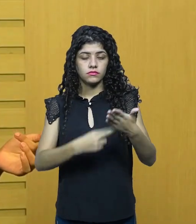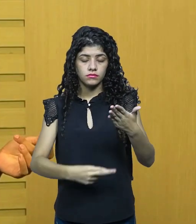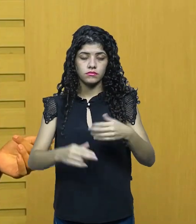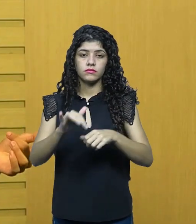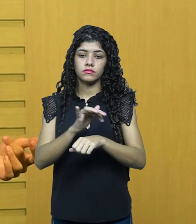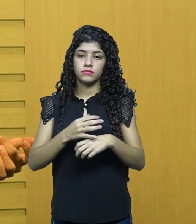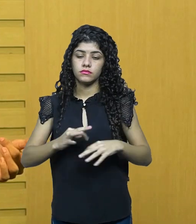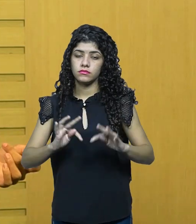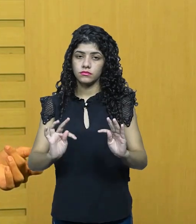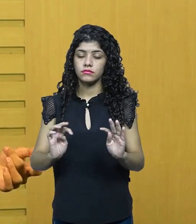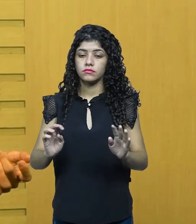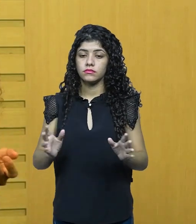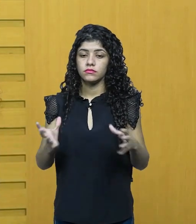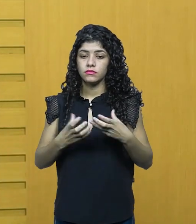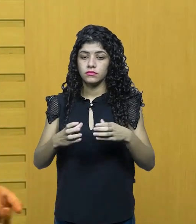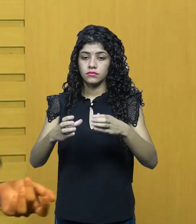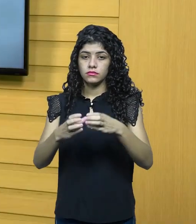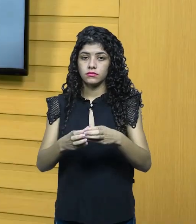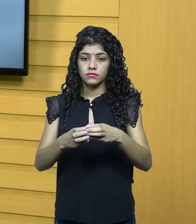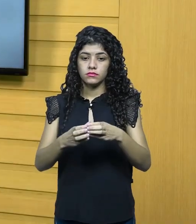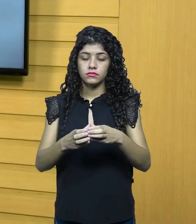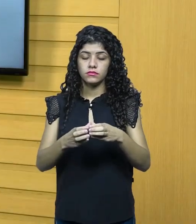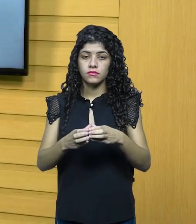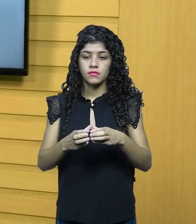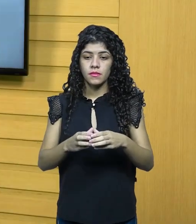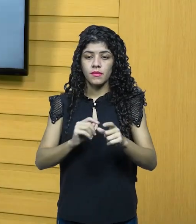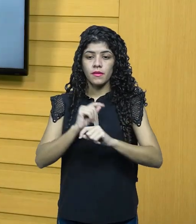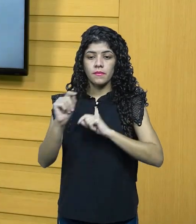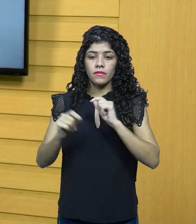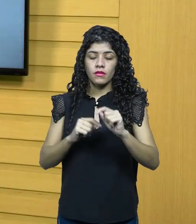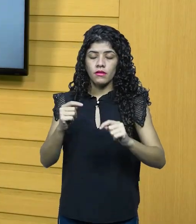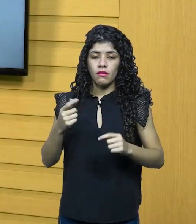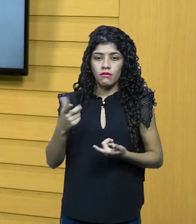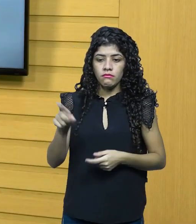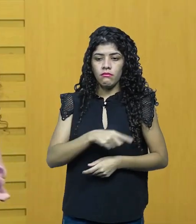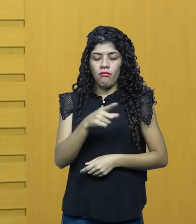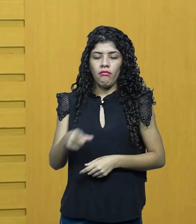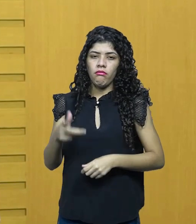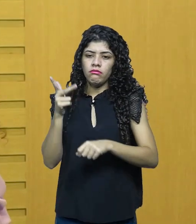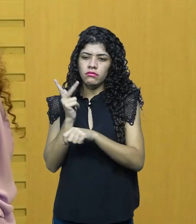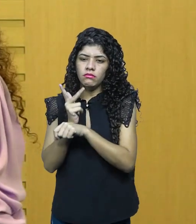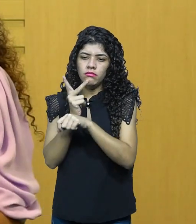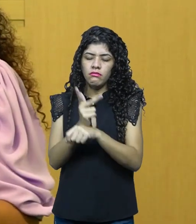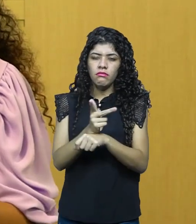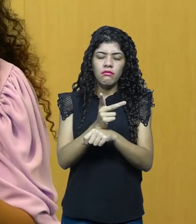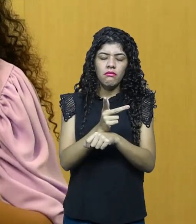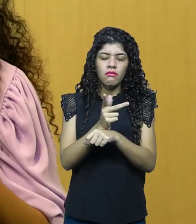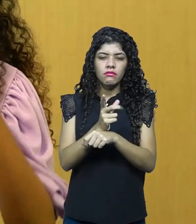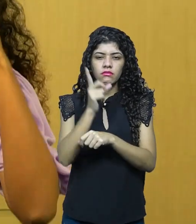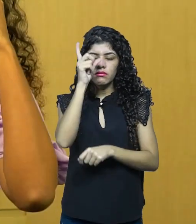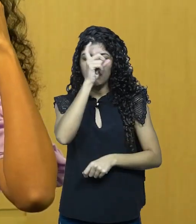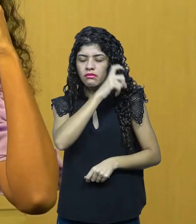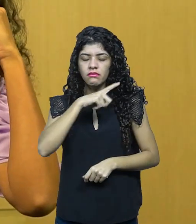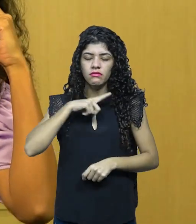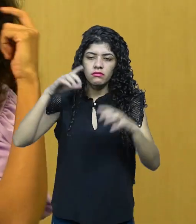o roteiro técnico vai para set, geralmente a equipe mata logo as cenas que são mais complicadas.